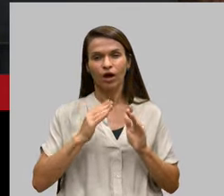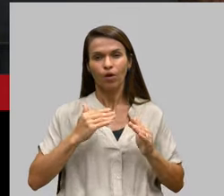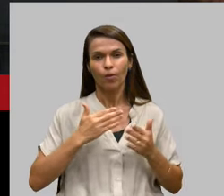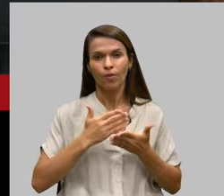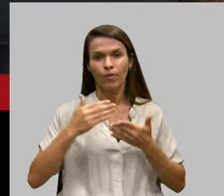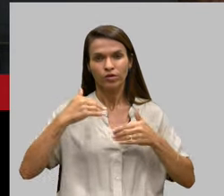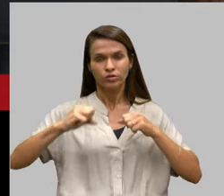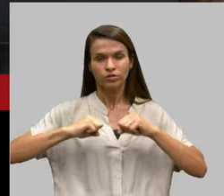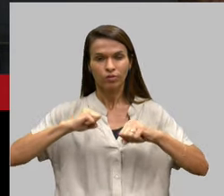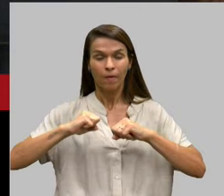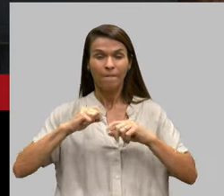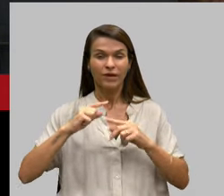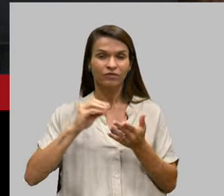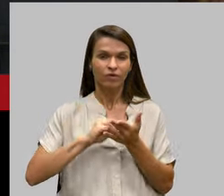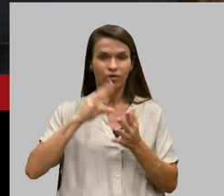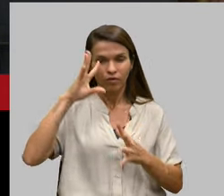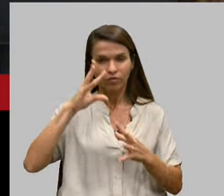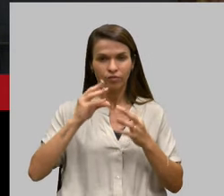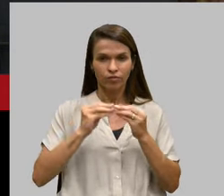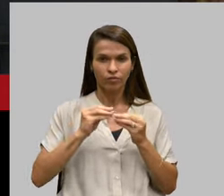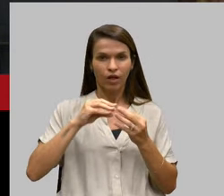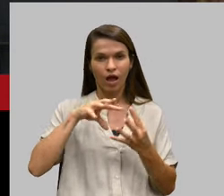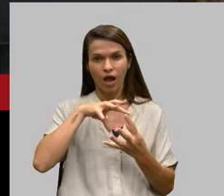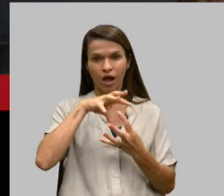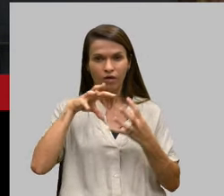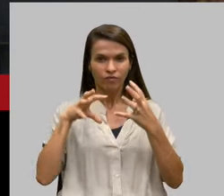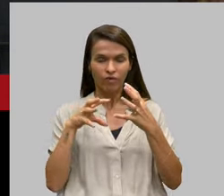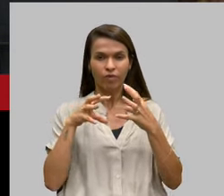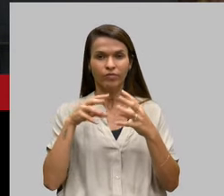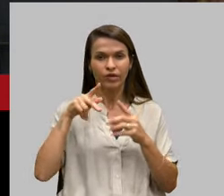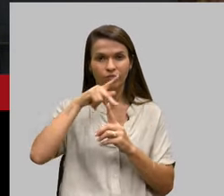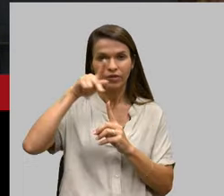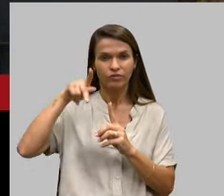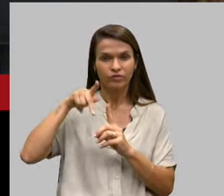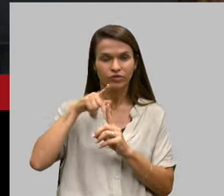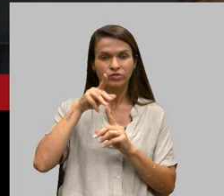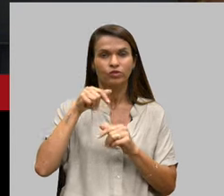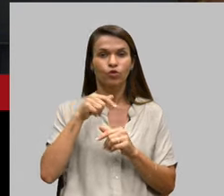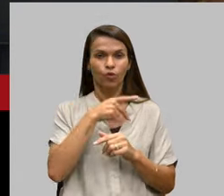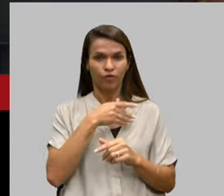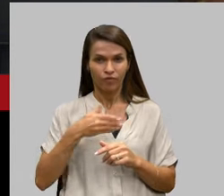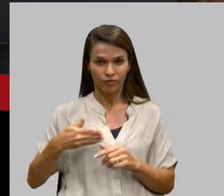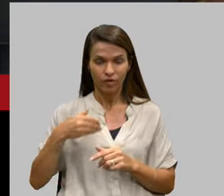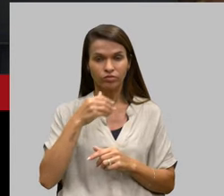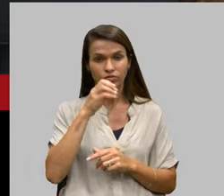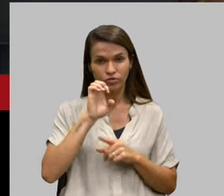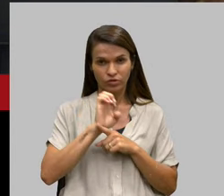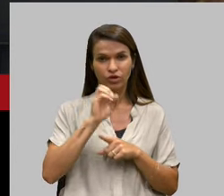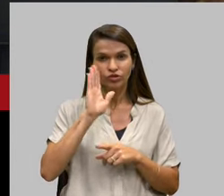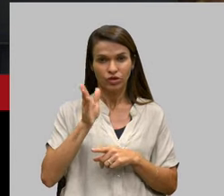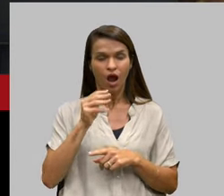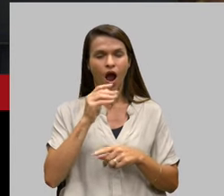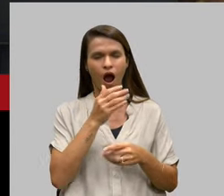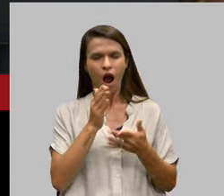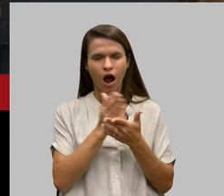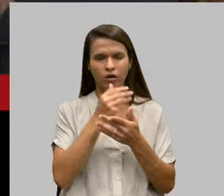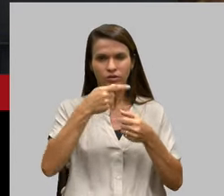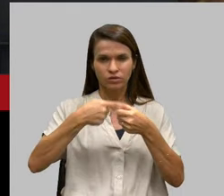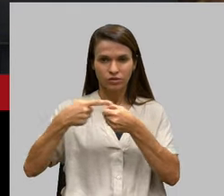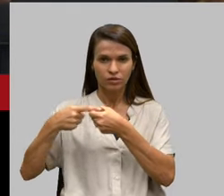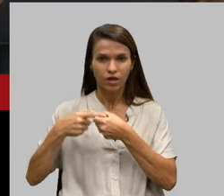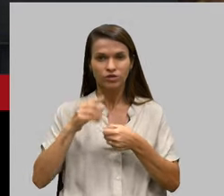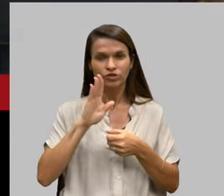concluir o debate da reforma da Previdência o governo do estado já e alguns municípios aqui de Já conseguiram encaminhar